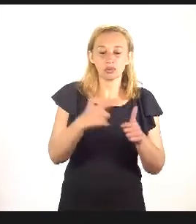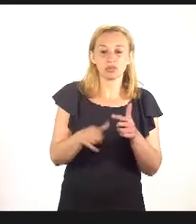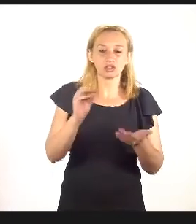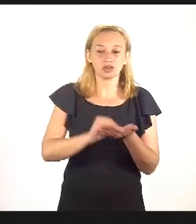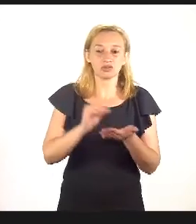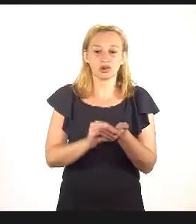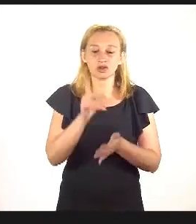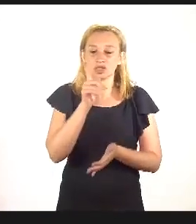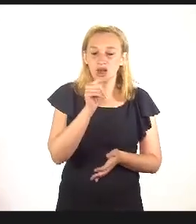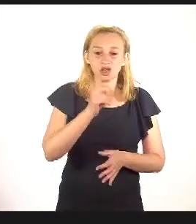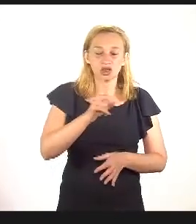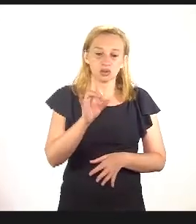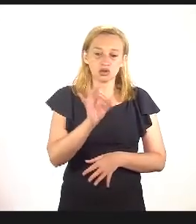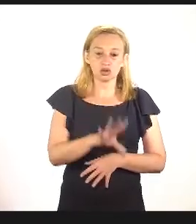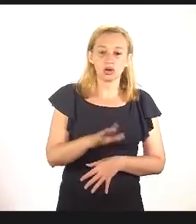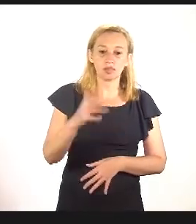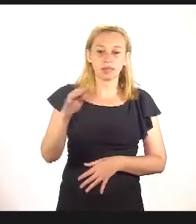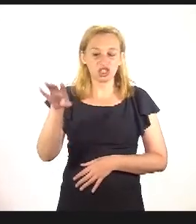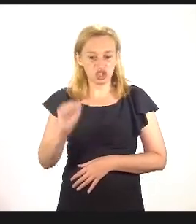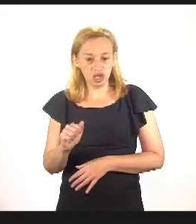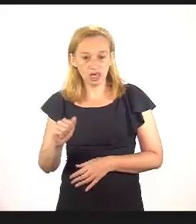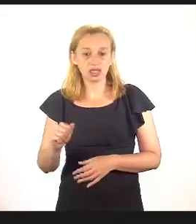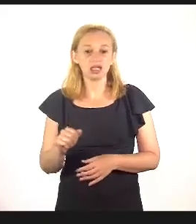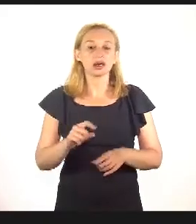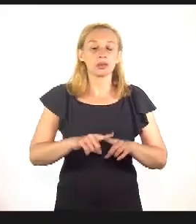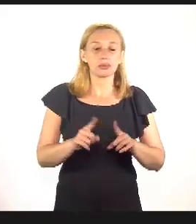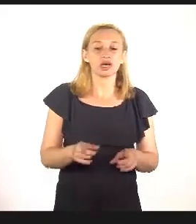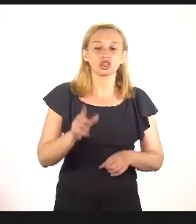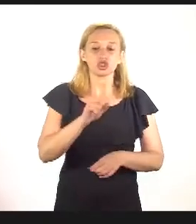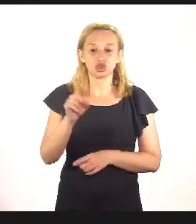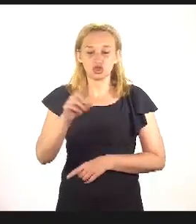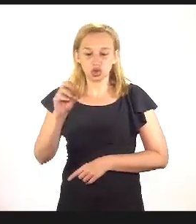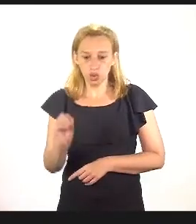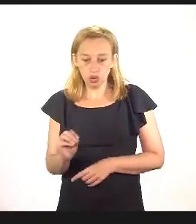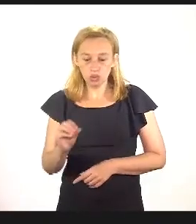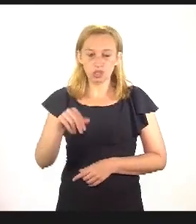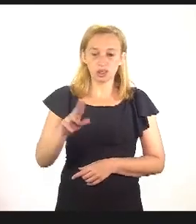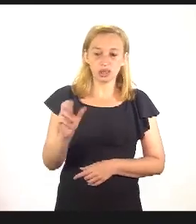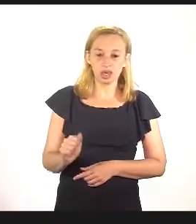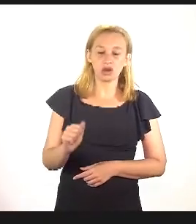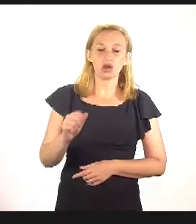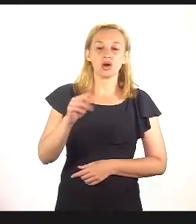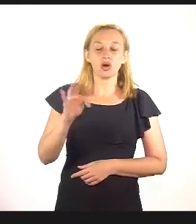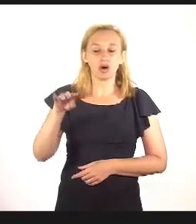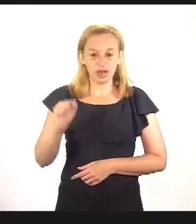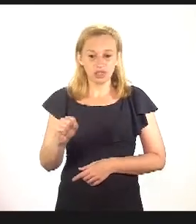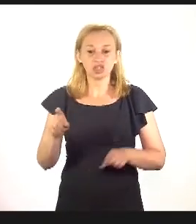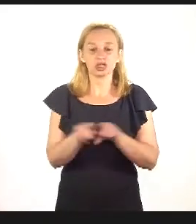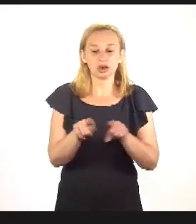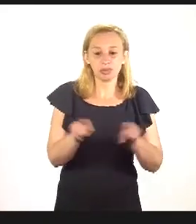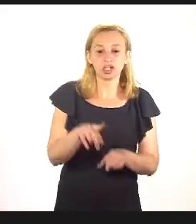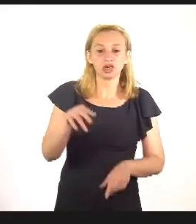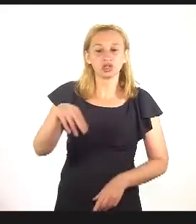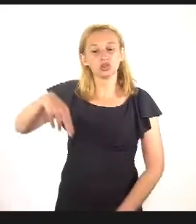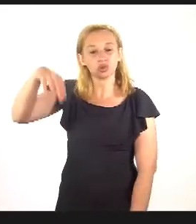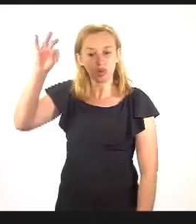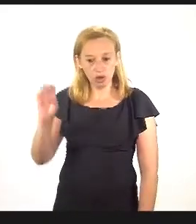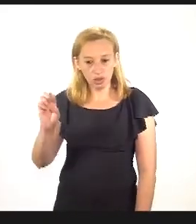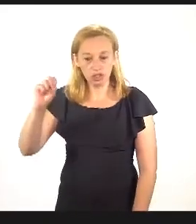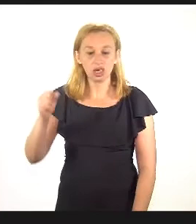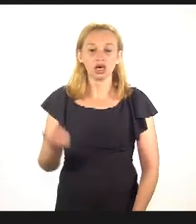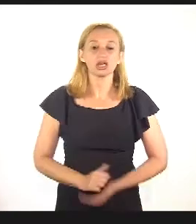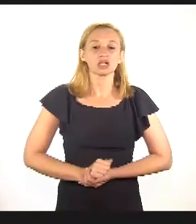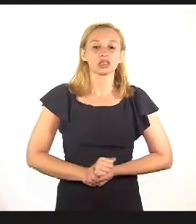não são só da Baixada, na Zona Oeste também, na Zona Norte também, né, a gente possa prestar o melhor serviço à população e que ela não